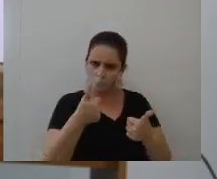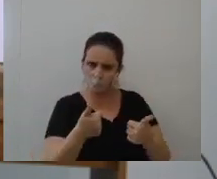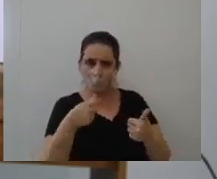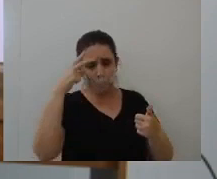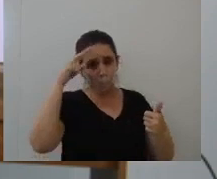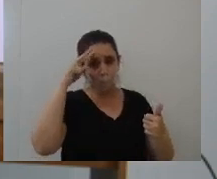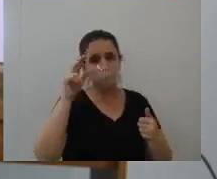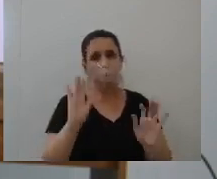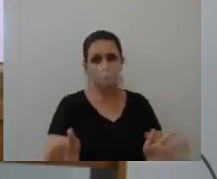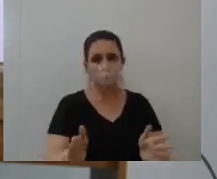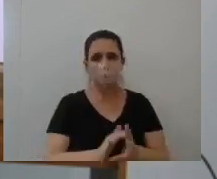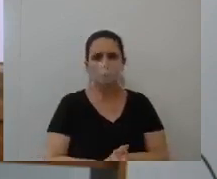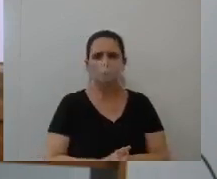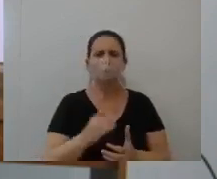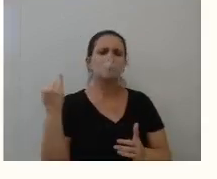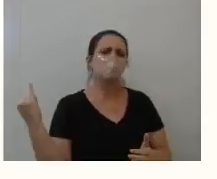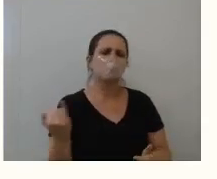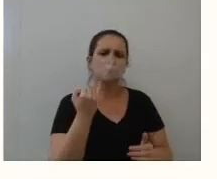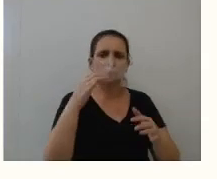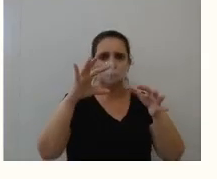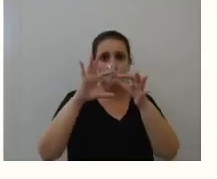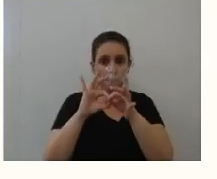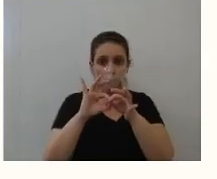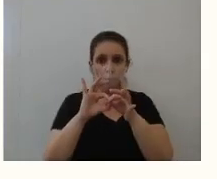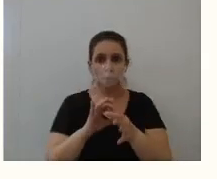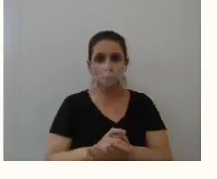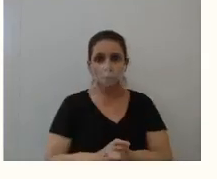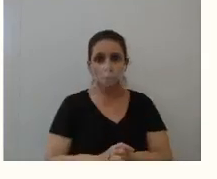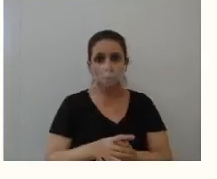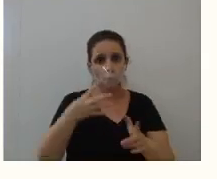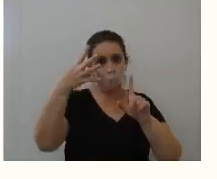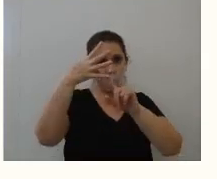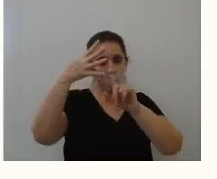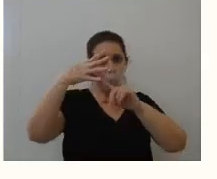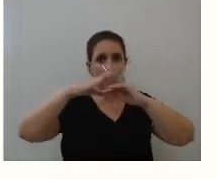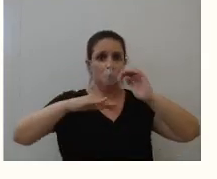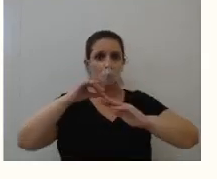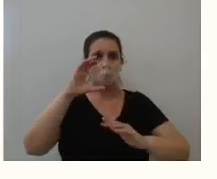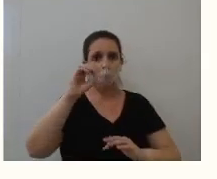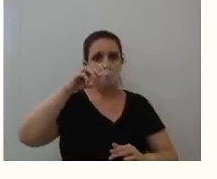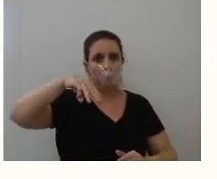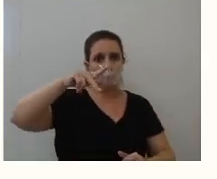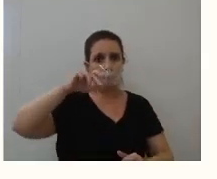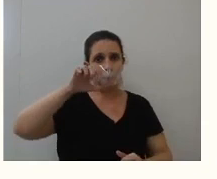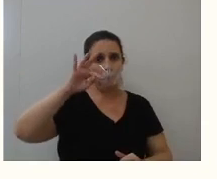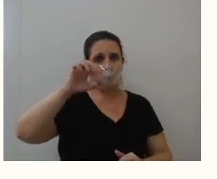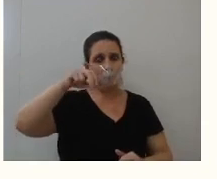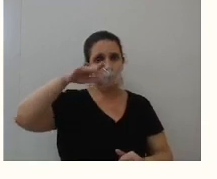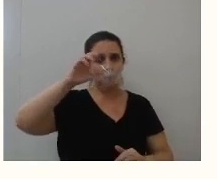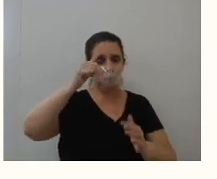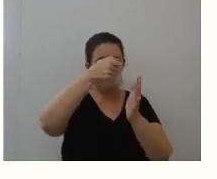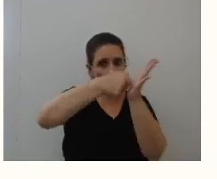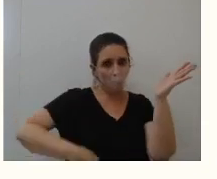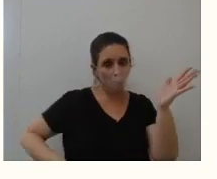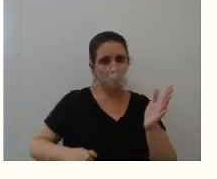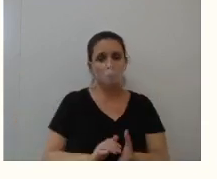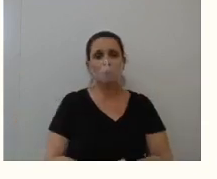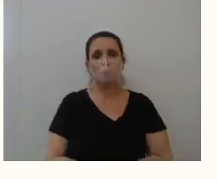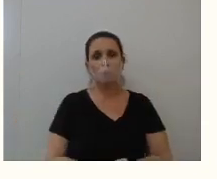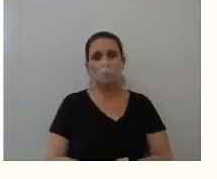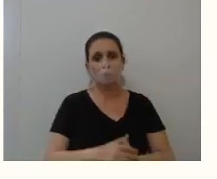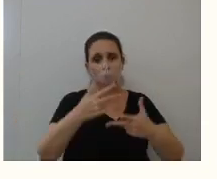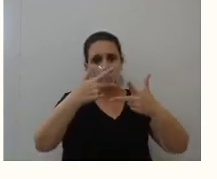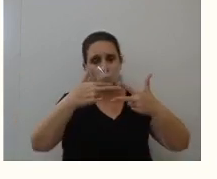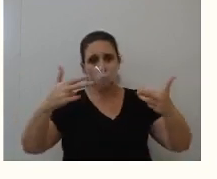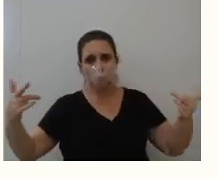esse assunto está intimamente ligado à quarta competência da redação, ok? Aí eu tenho aí, ó, as coisas